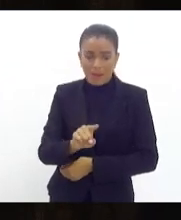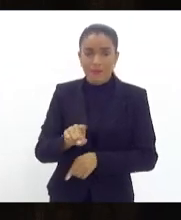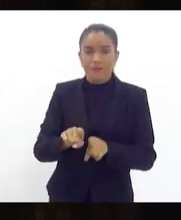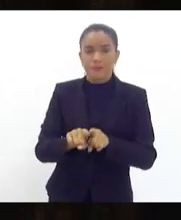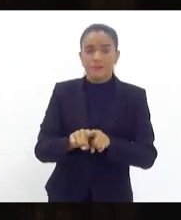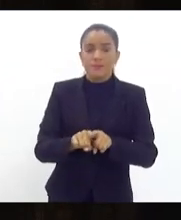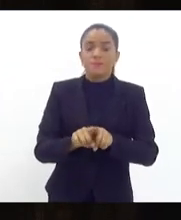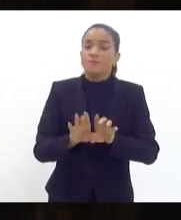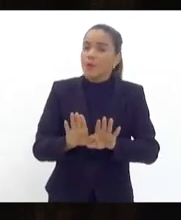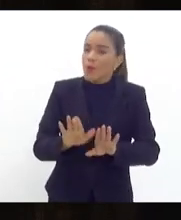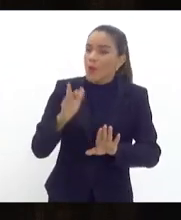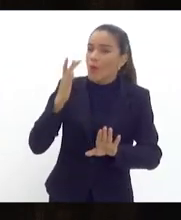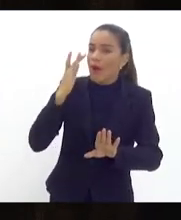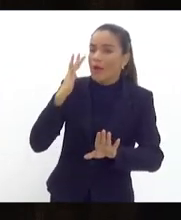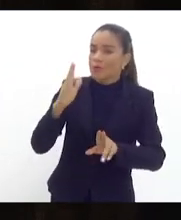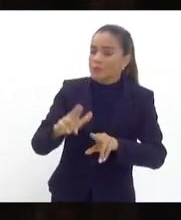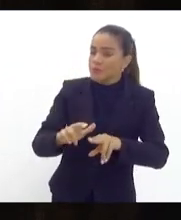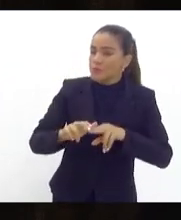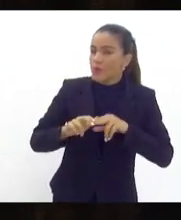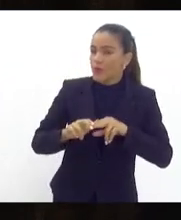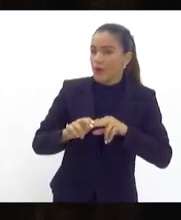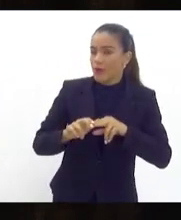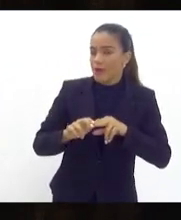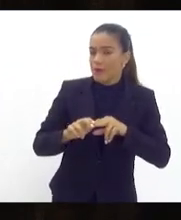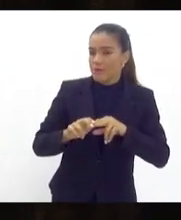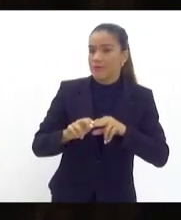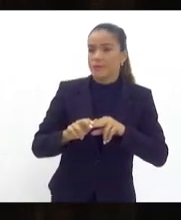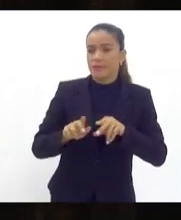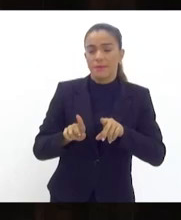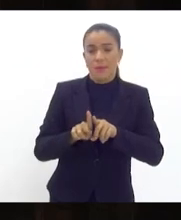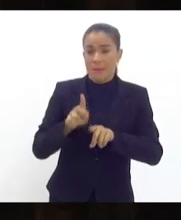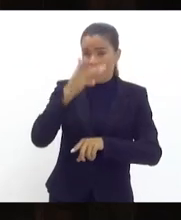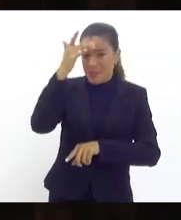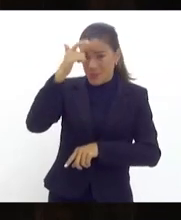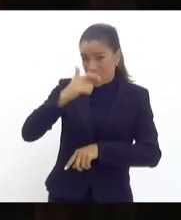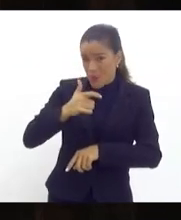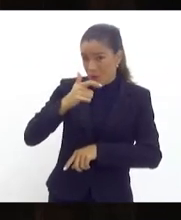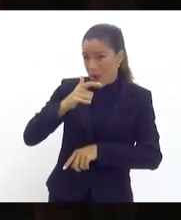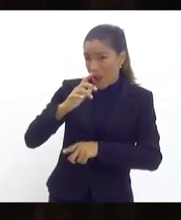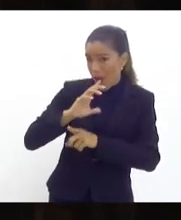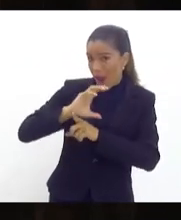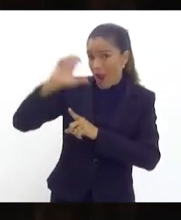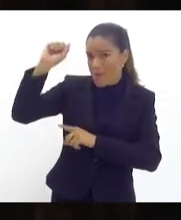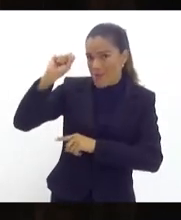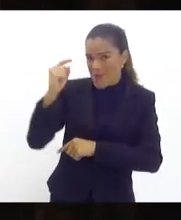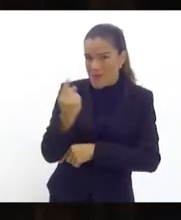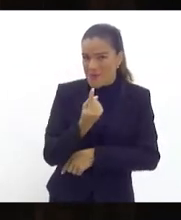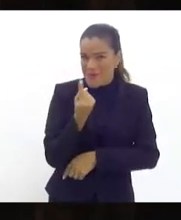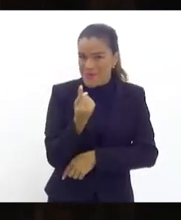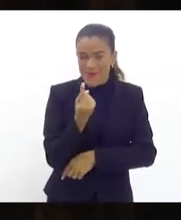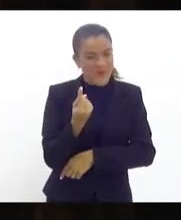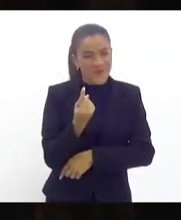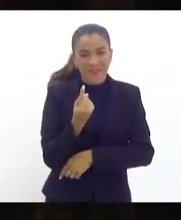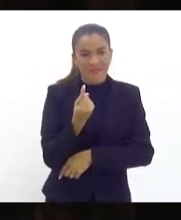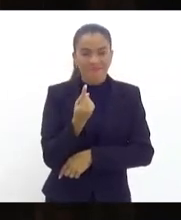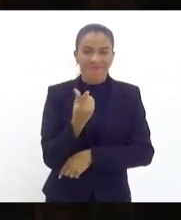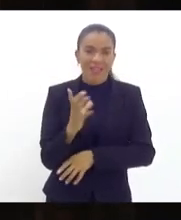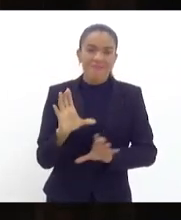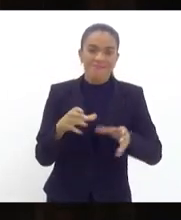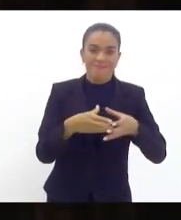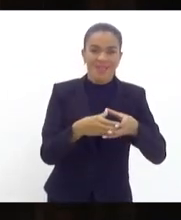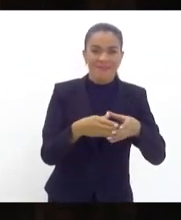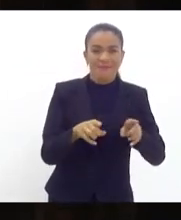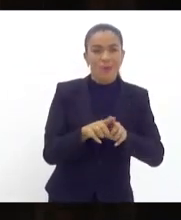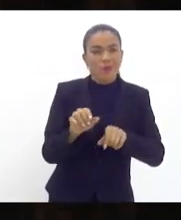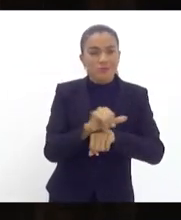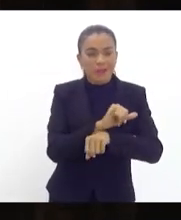mas eu acho que também se deve ninguém é campeão sozinho né é uma visão estratégica adotada pela